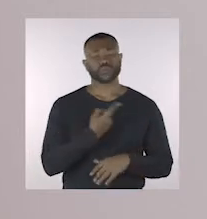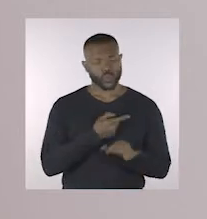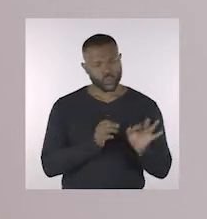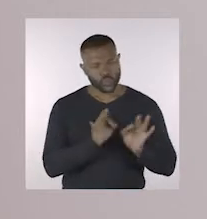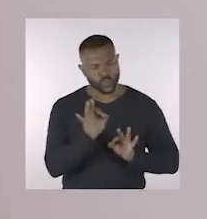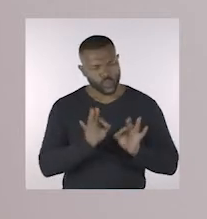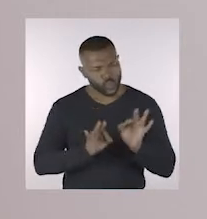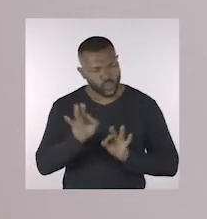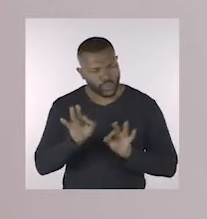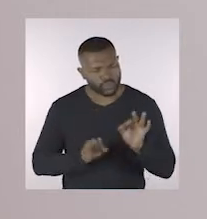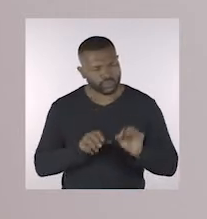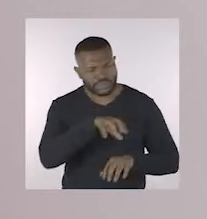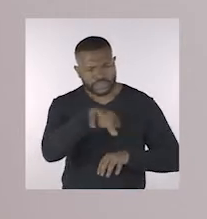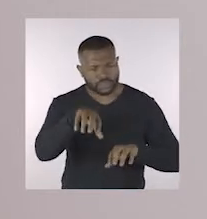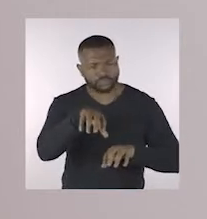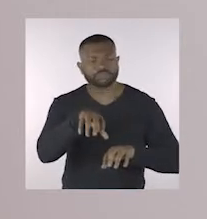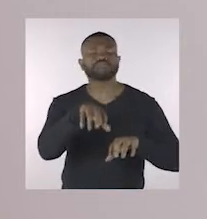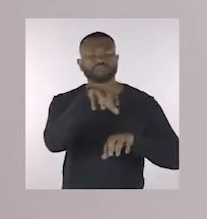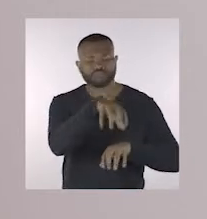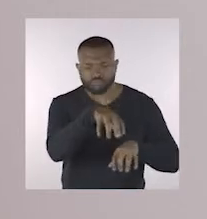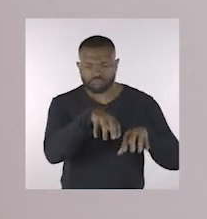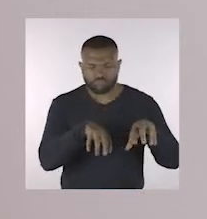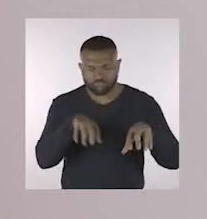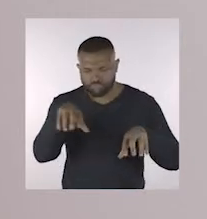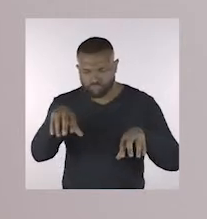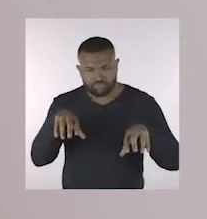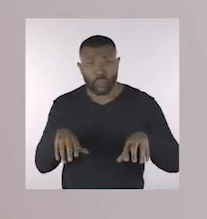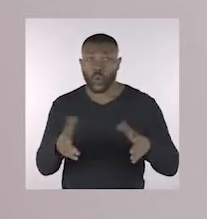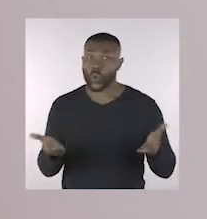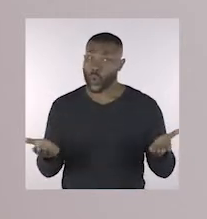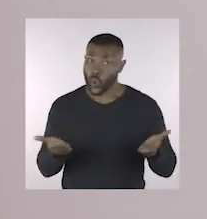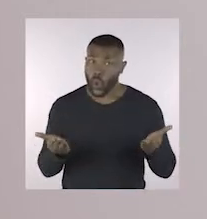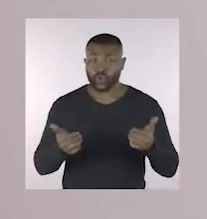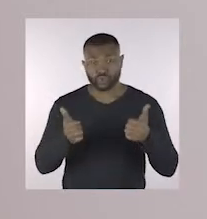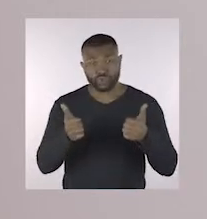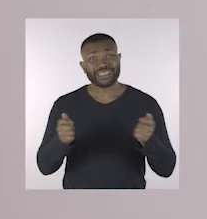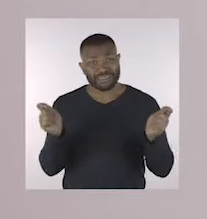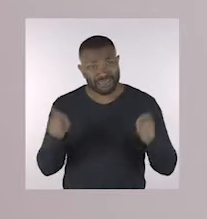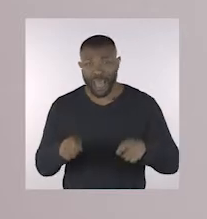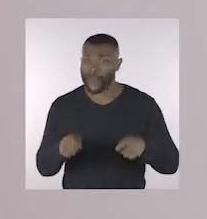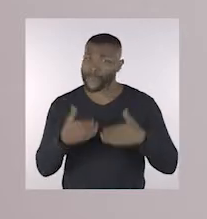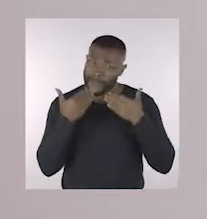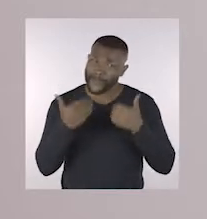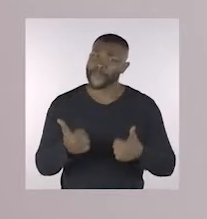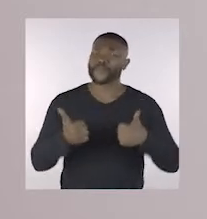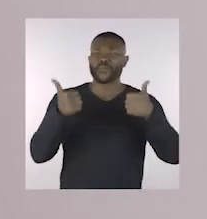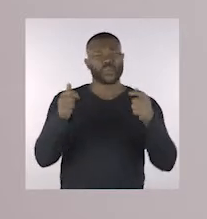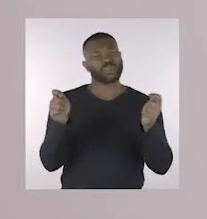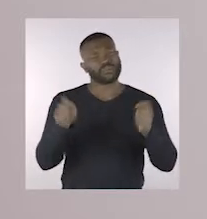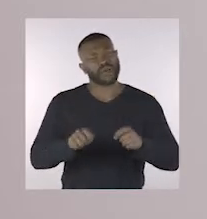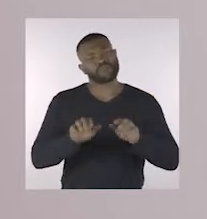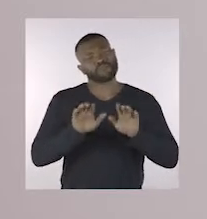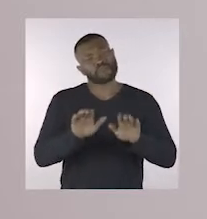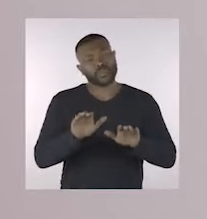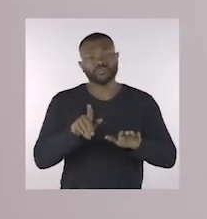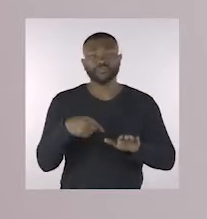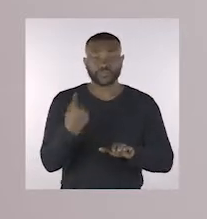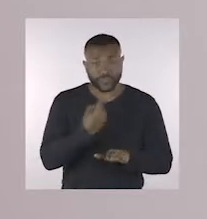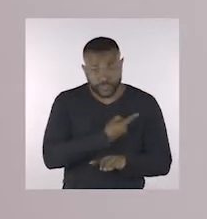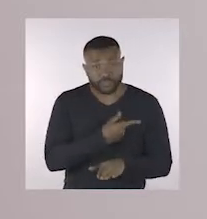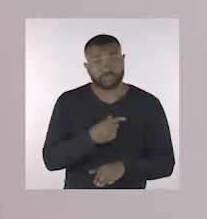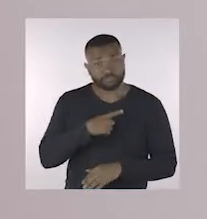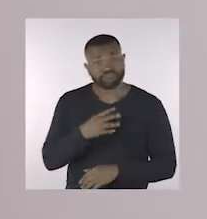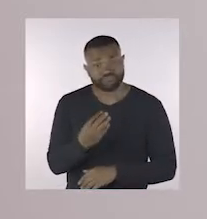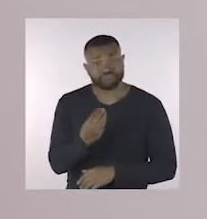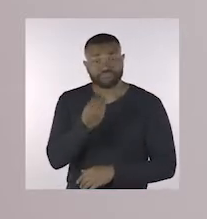organizou colocou a casa em ordem né hoje funciona poderia funcionar muito melhor muito melhor mas